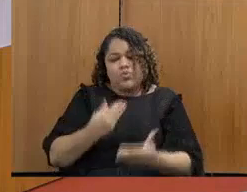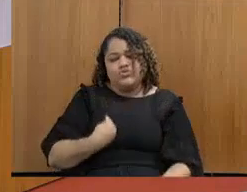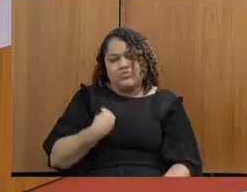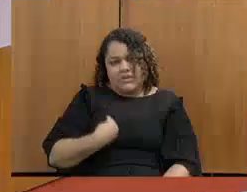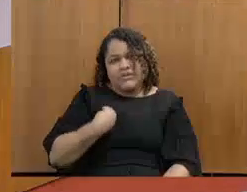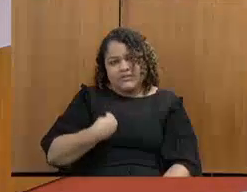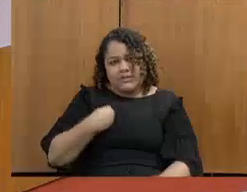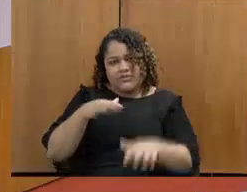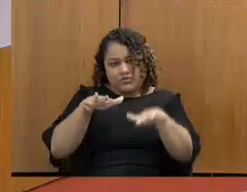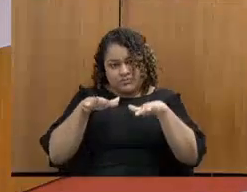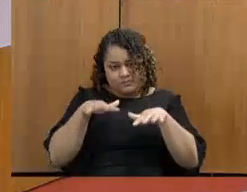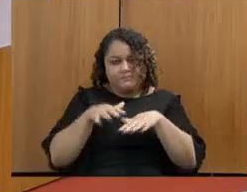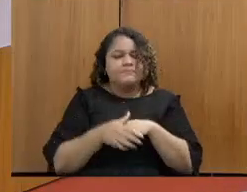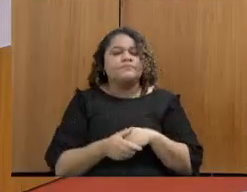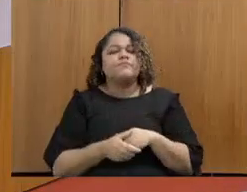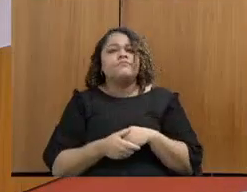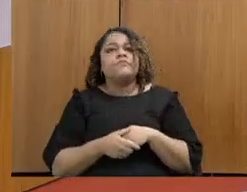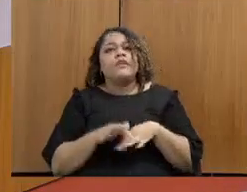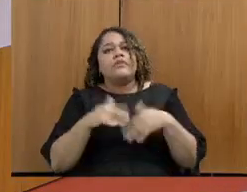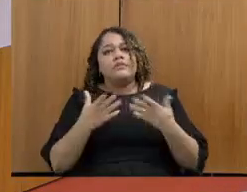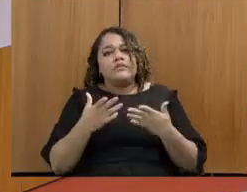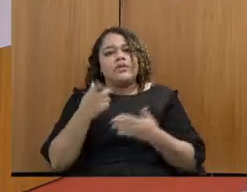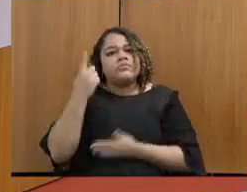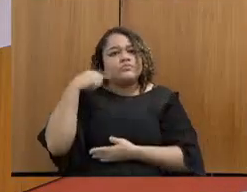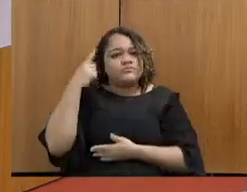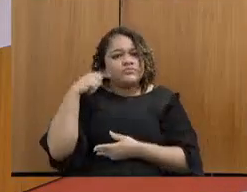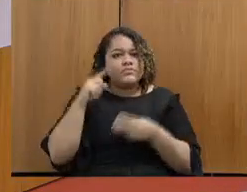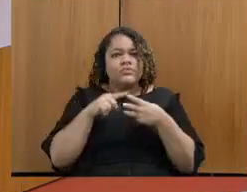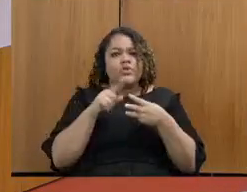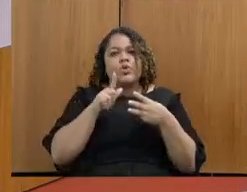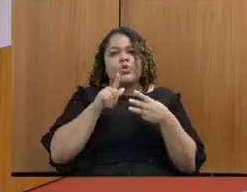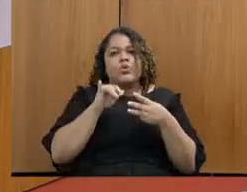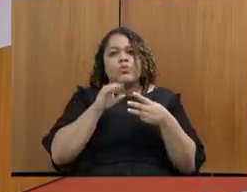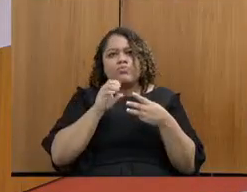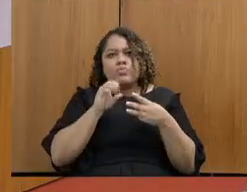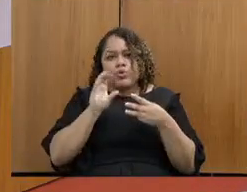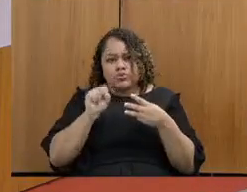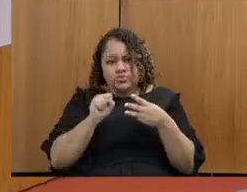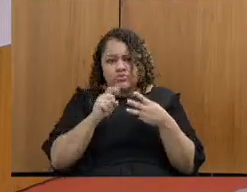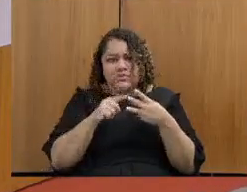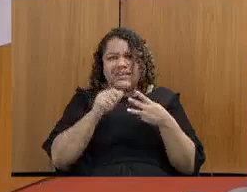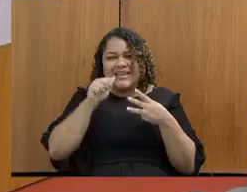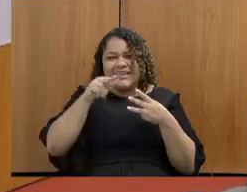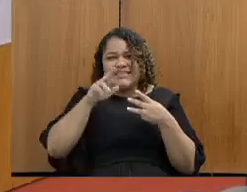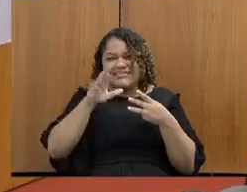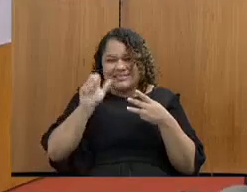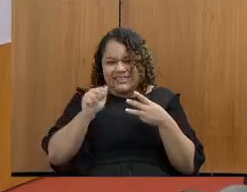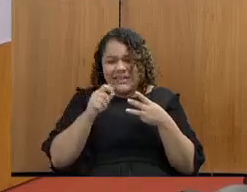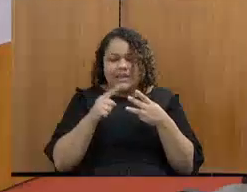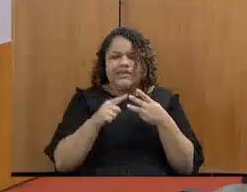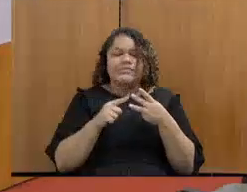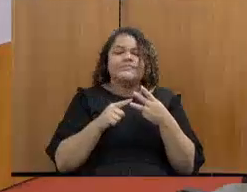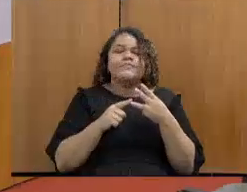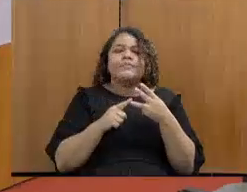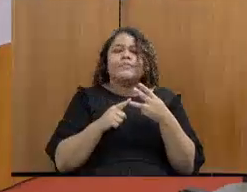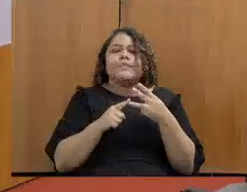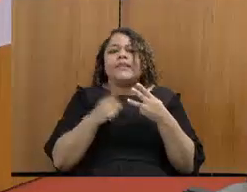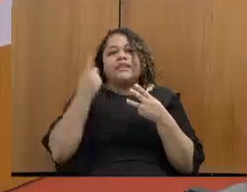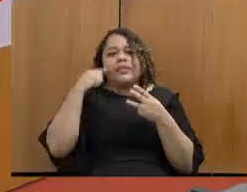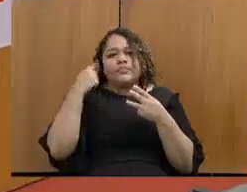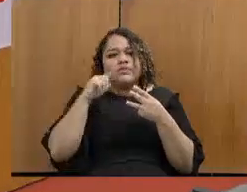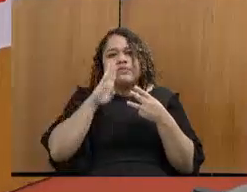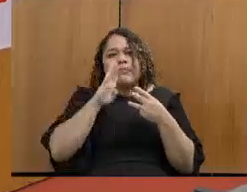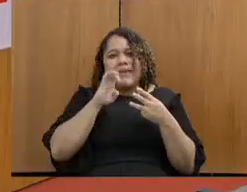Deputado Bosco deputada André de Jesus deputado Cristiano Xavier que é o vice-presidente da construção deputada Bela